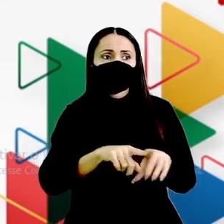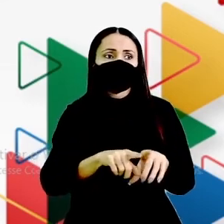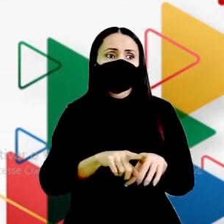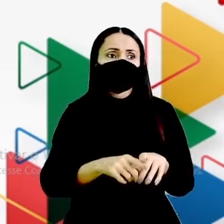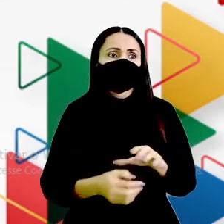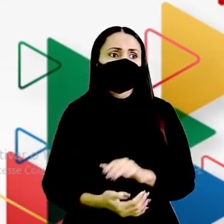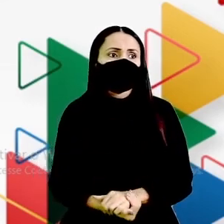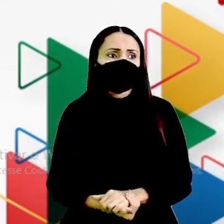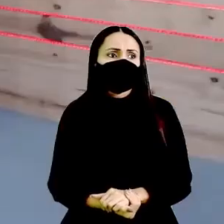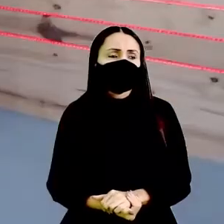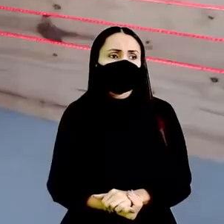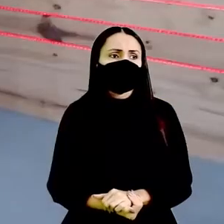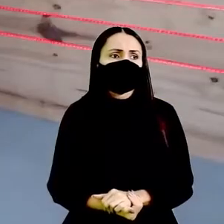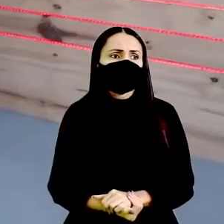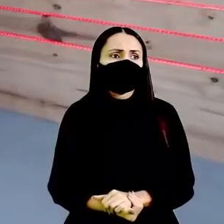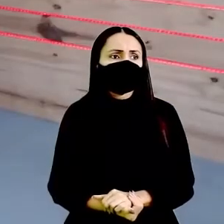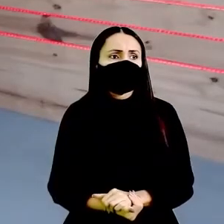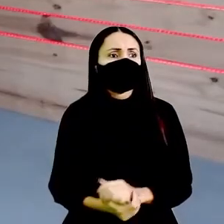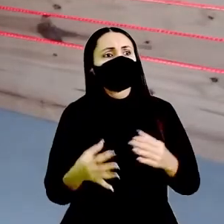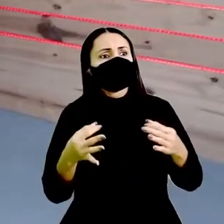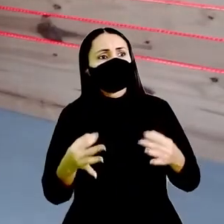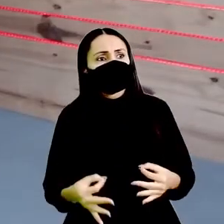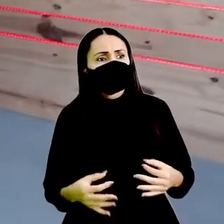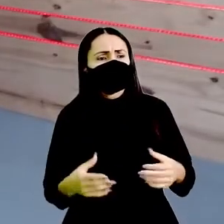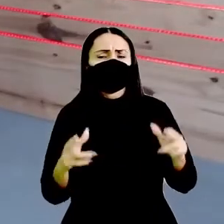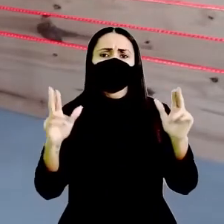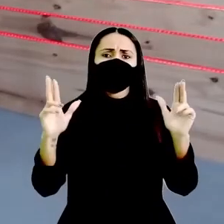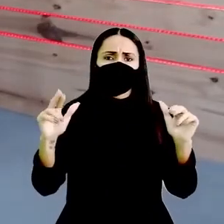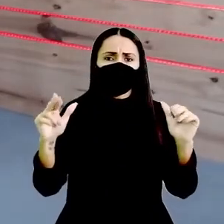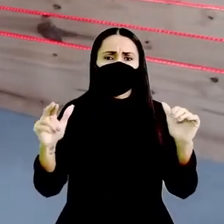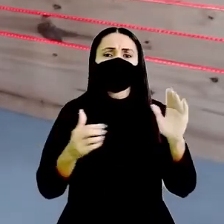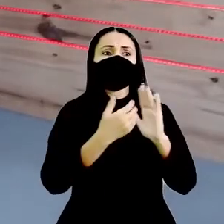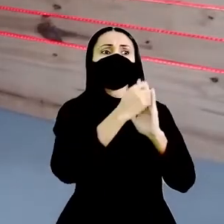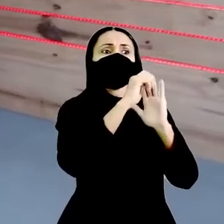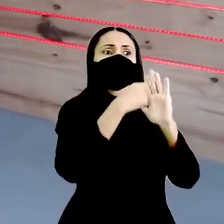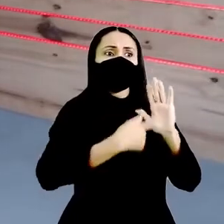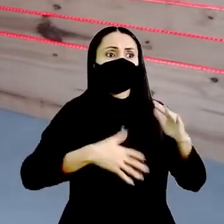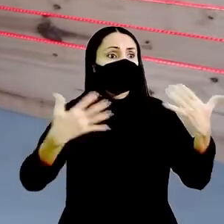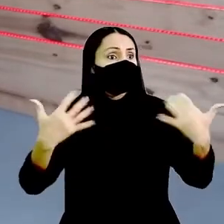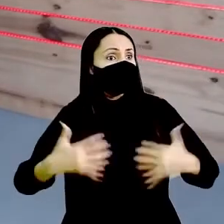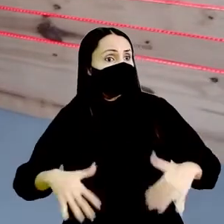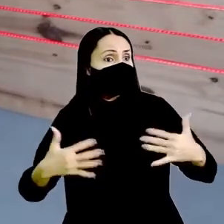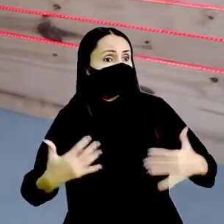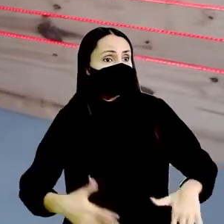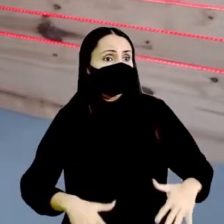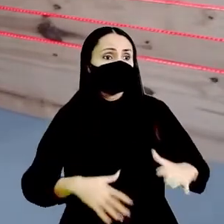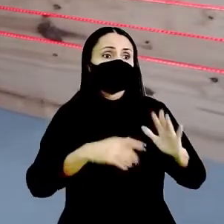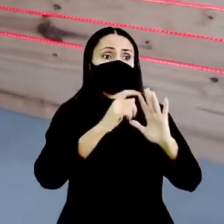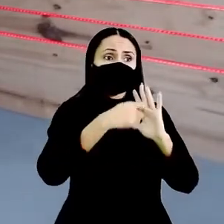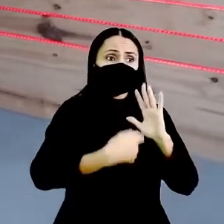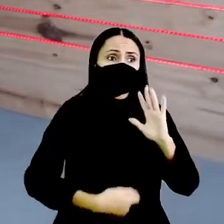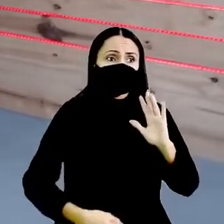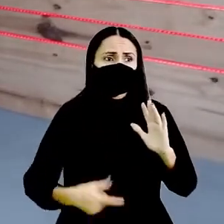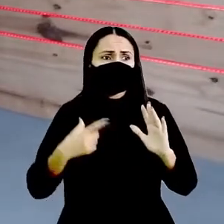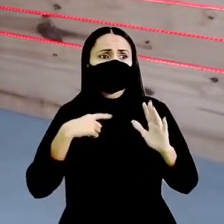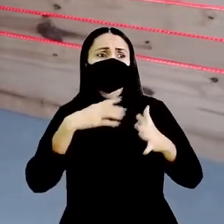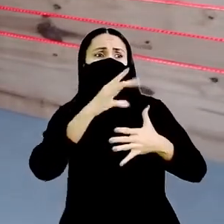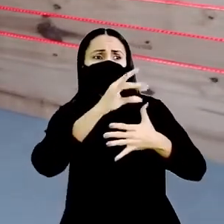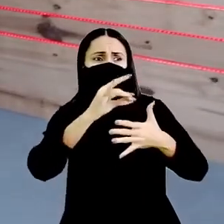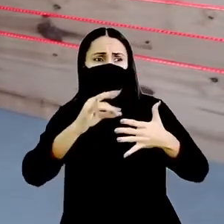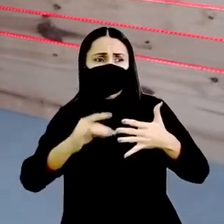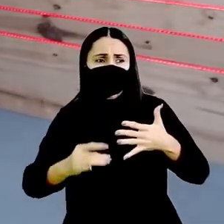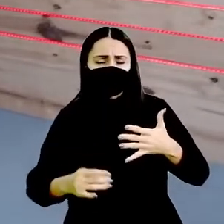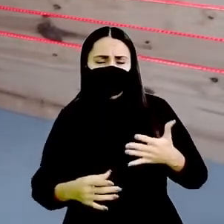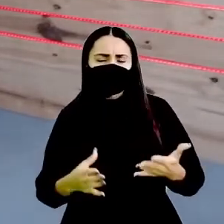balaústre. Exatamente. Gente, um assunto muito grande, né, professor? É, profundamente grande. Precisa- E tem uns detalhezinhos, umas coisas que a gente